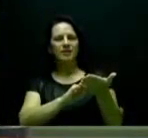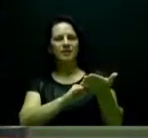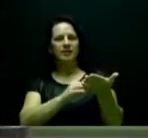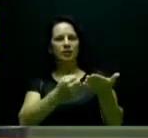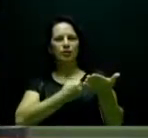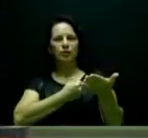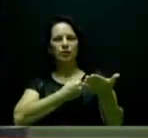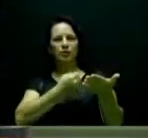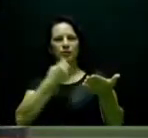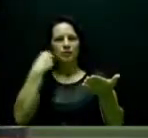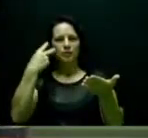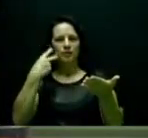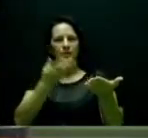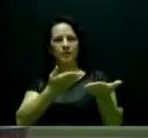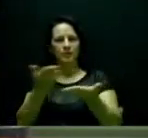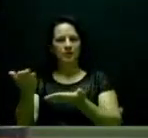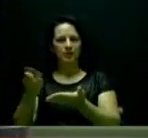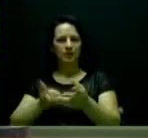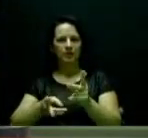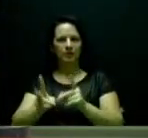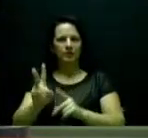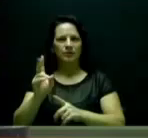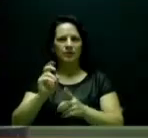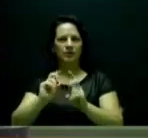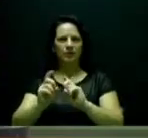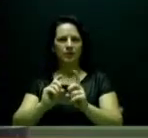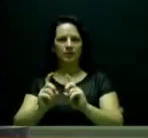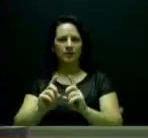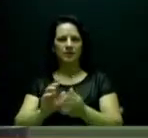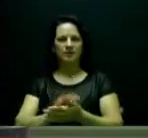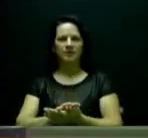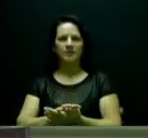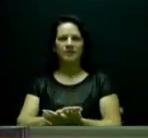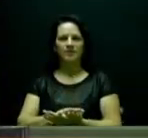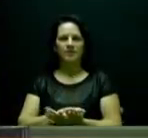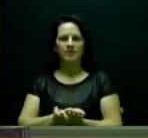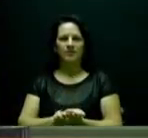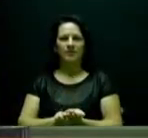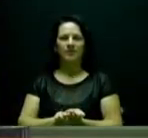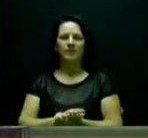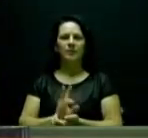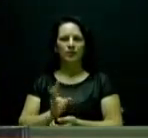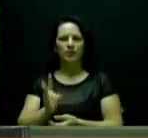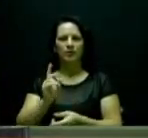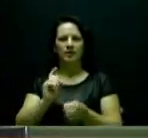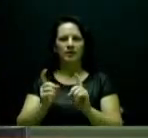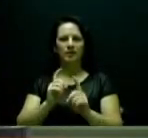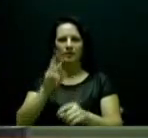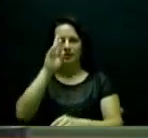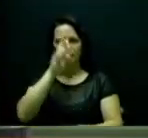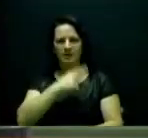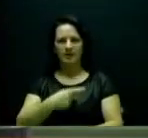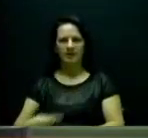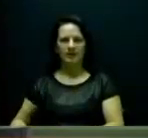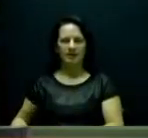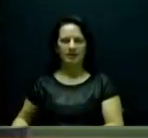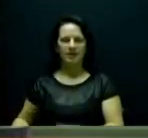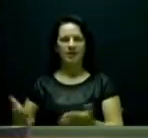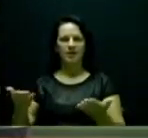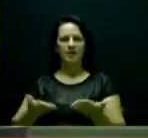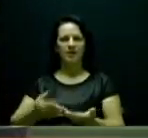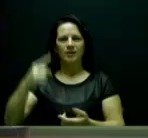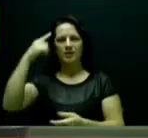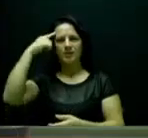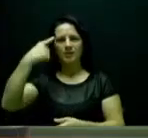proceda à verificação de presença para prosseguimento da sessão. Há número legal, senhor presidente. Havendo número